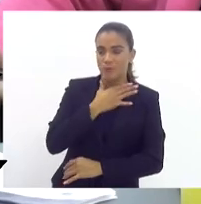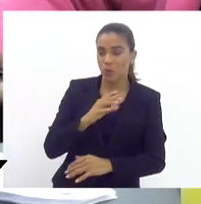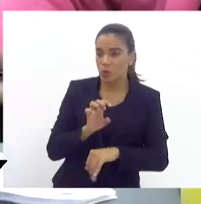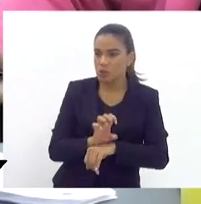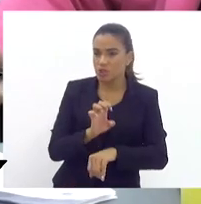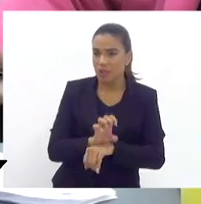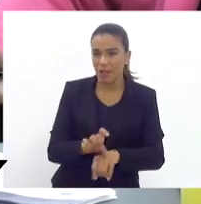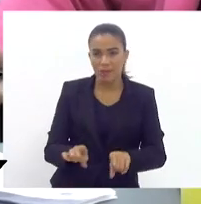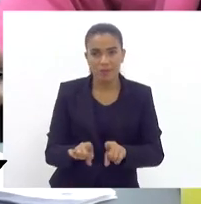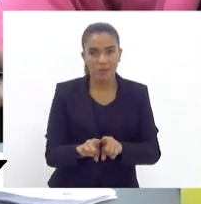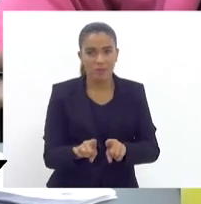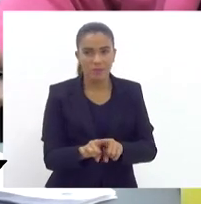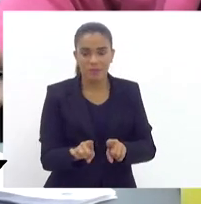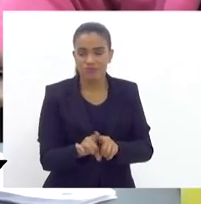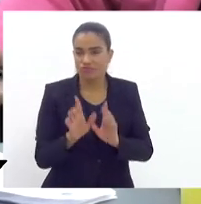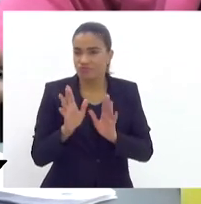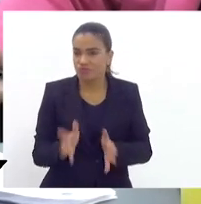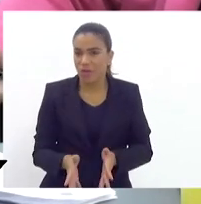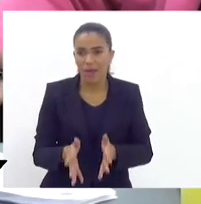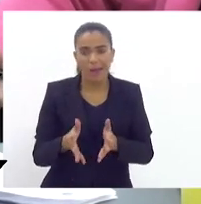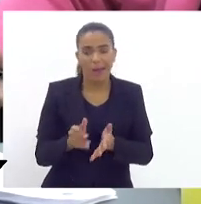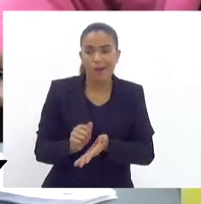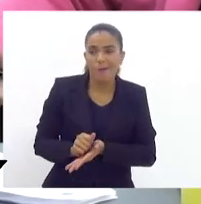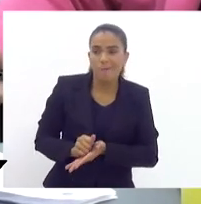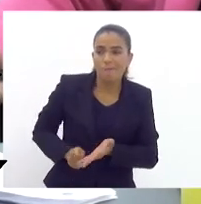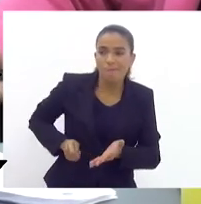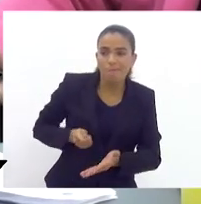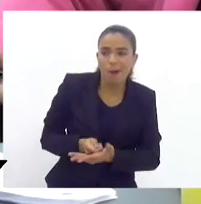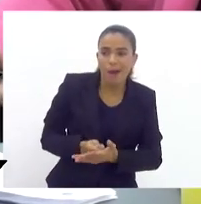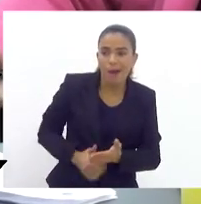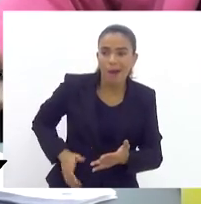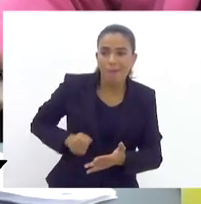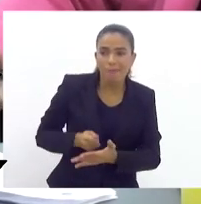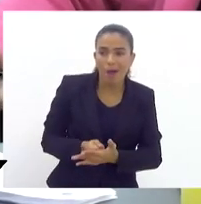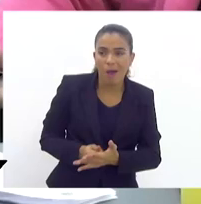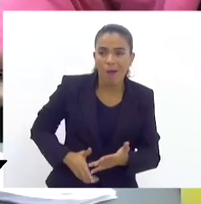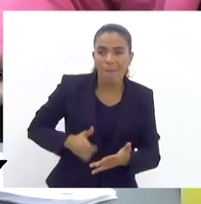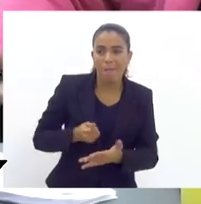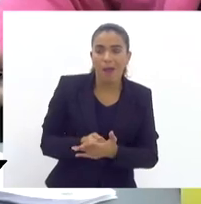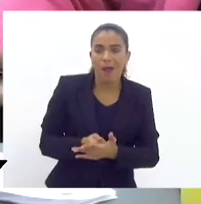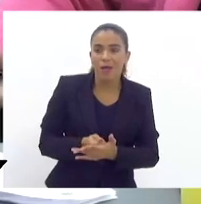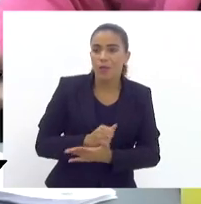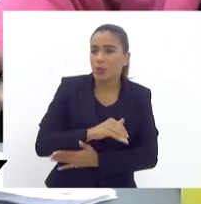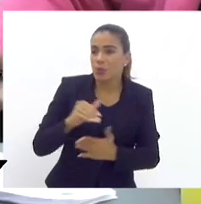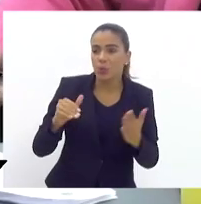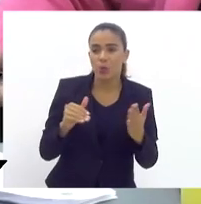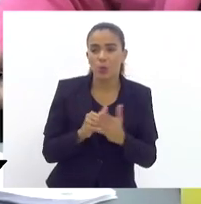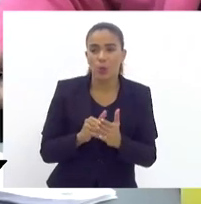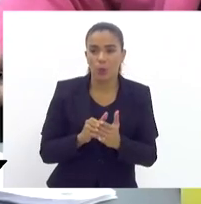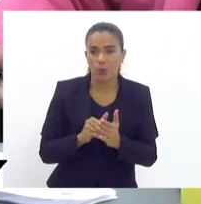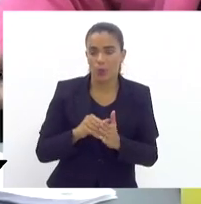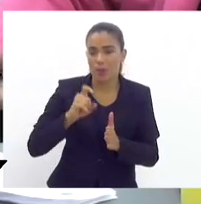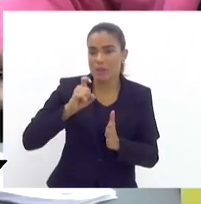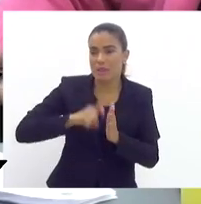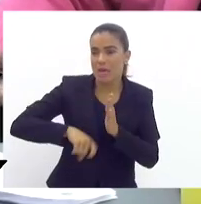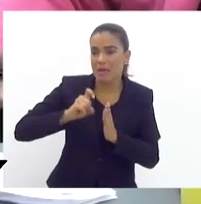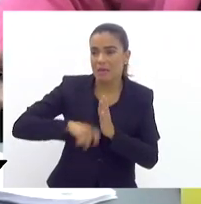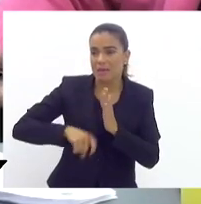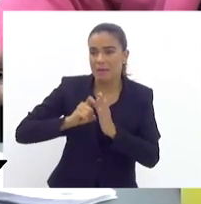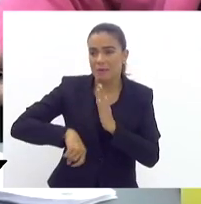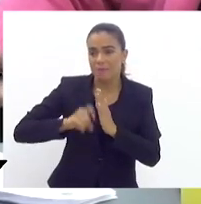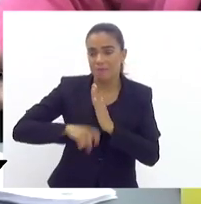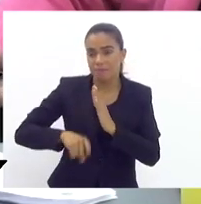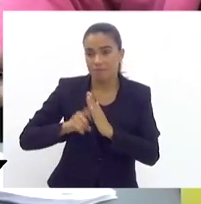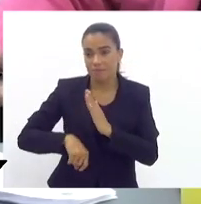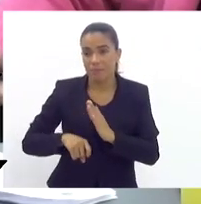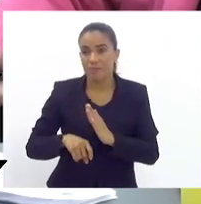Estado já está custeando toda a diferença da tarifa em relação